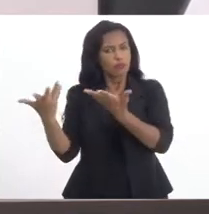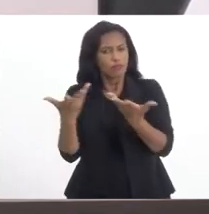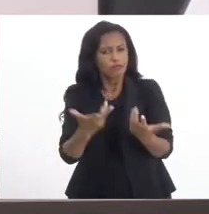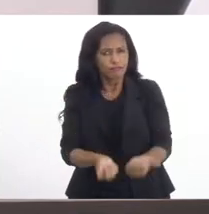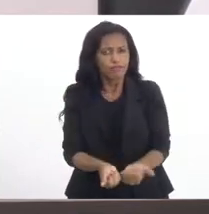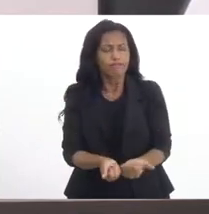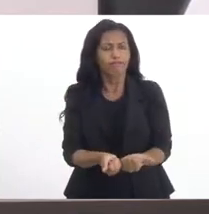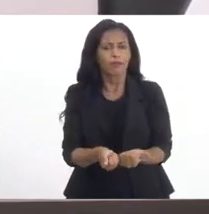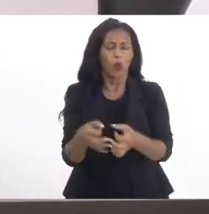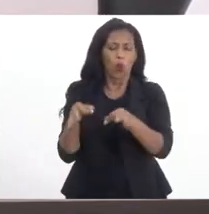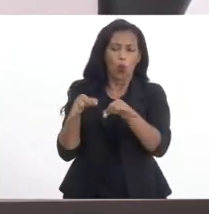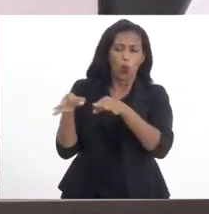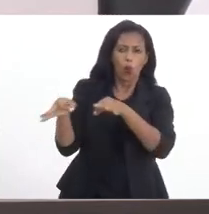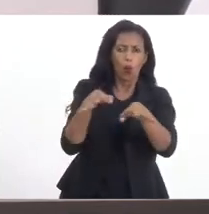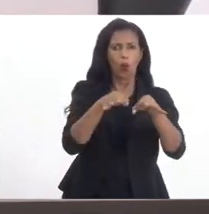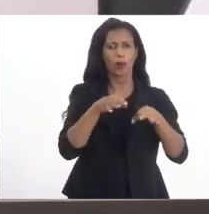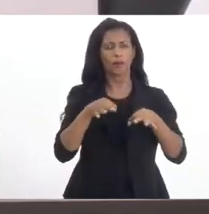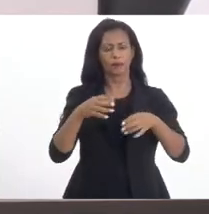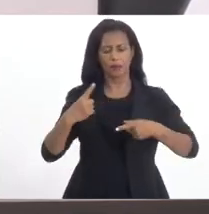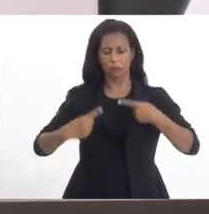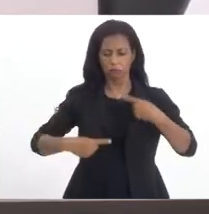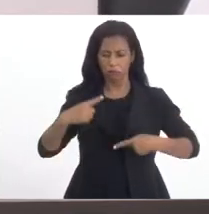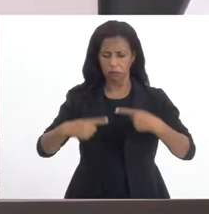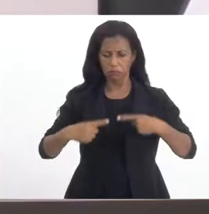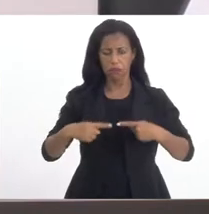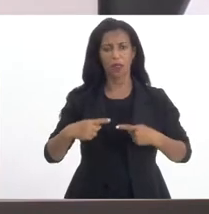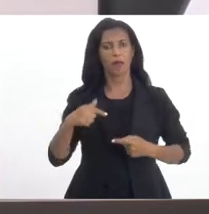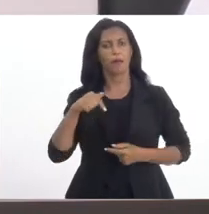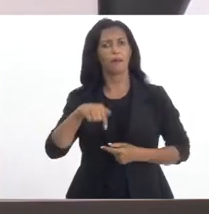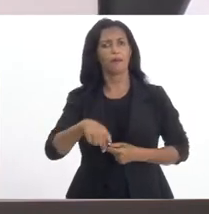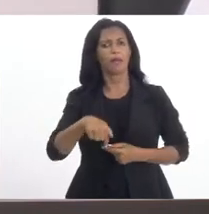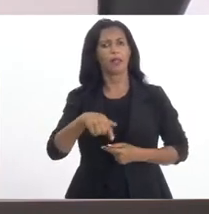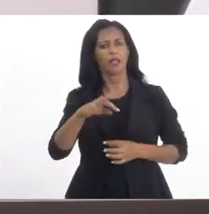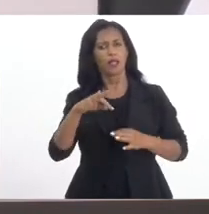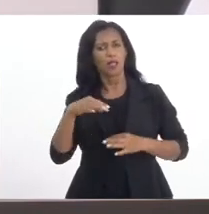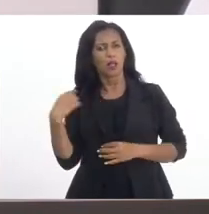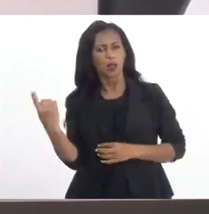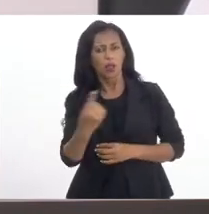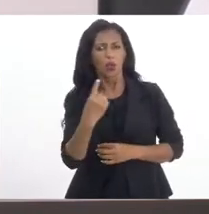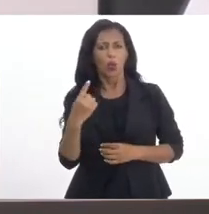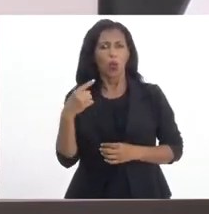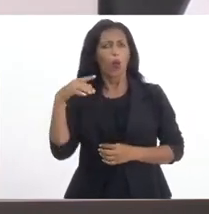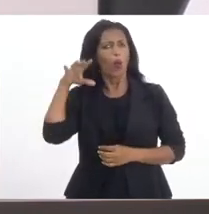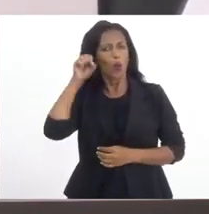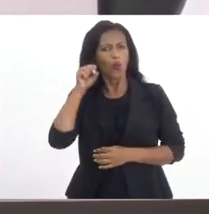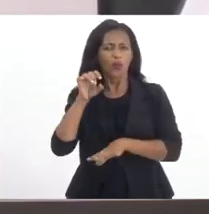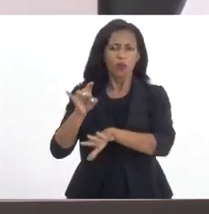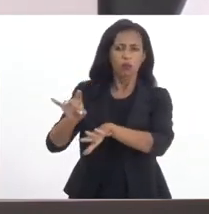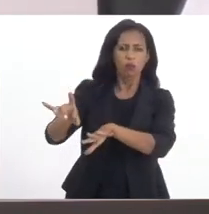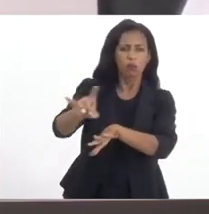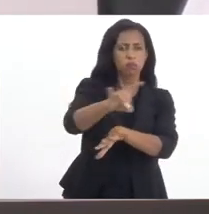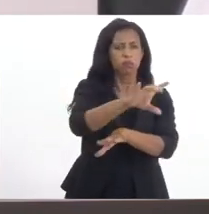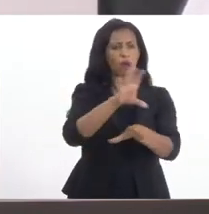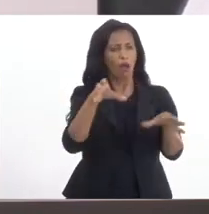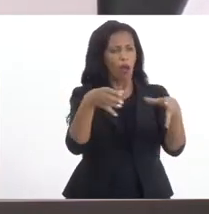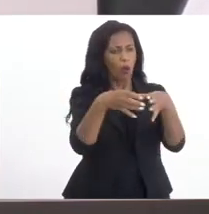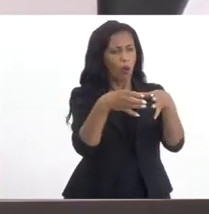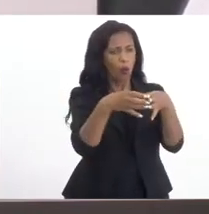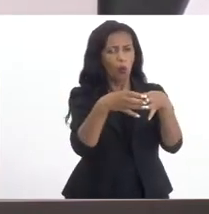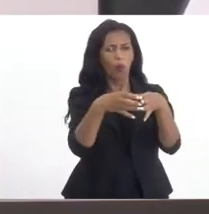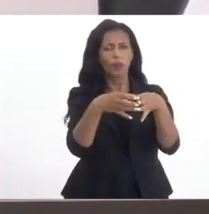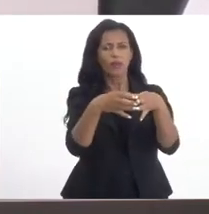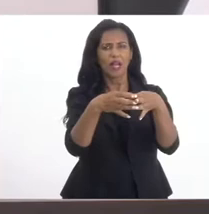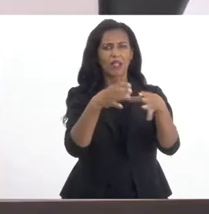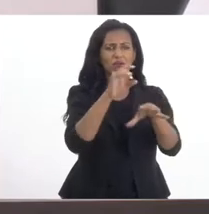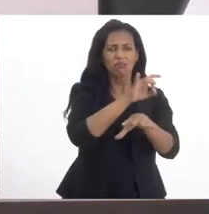tarefa de organizar esse debate para que o Parlamento, ouvindo a comunidade universitária, a comunidade da Zona Oeste,